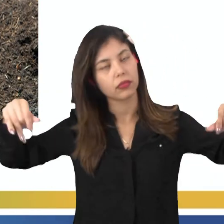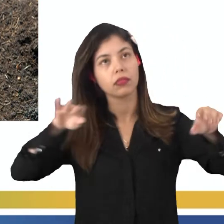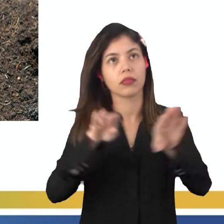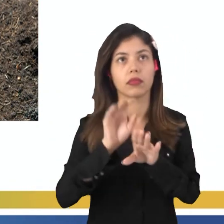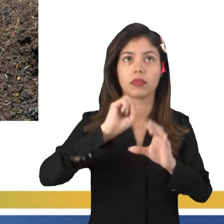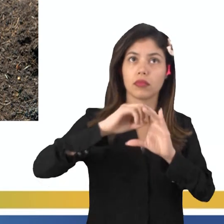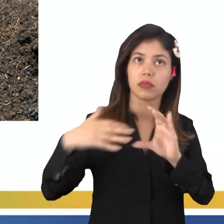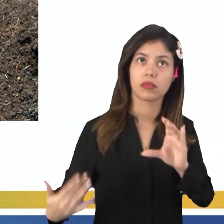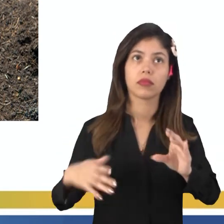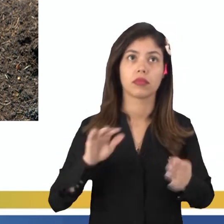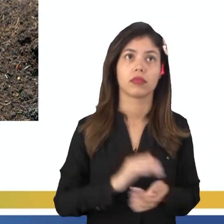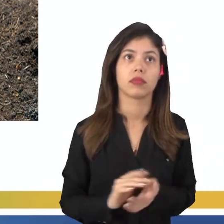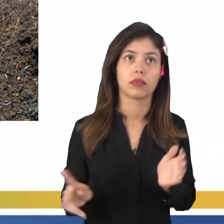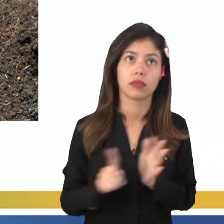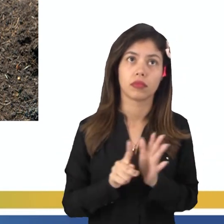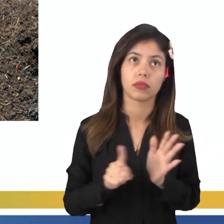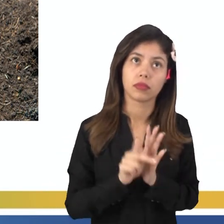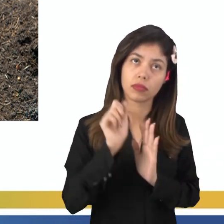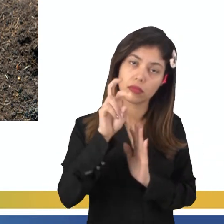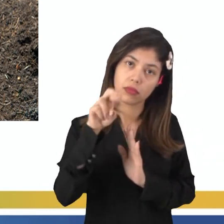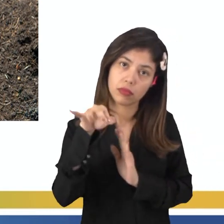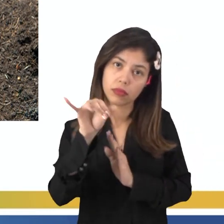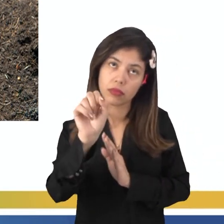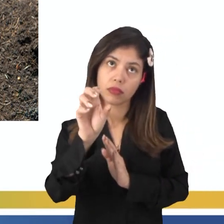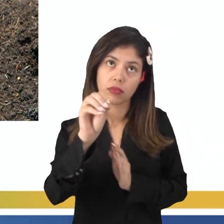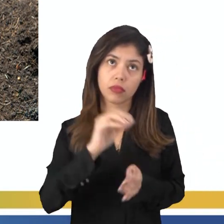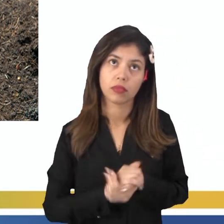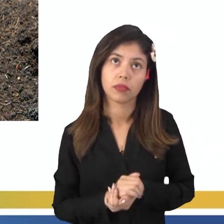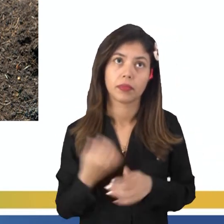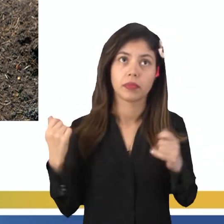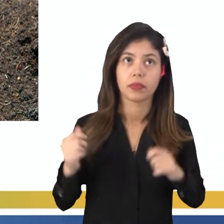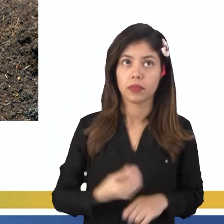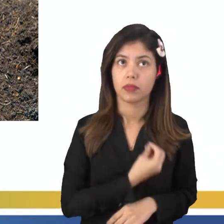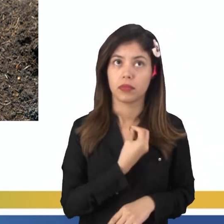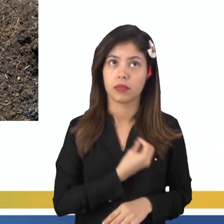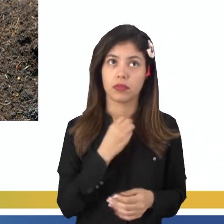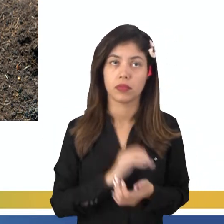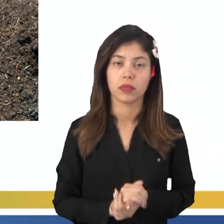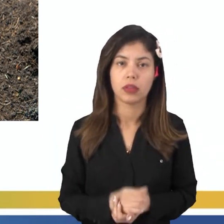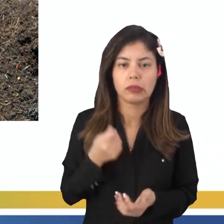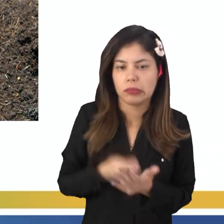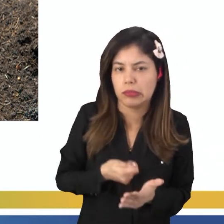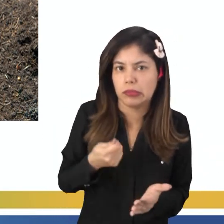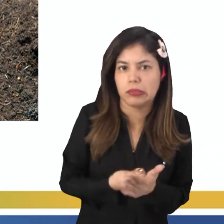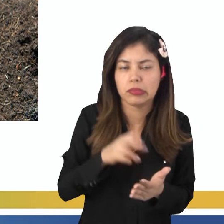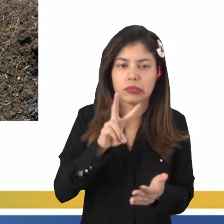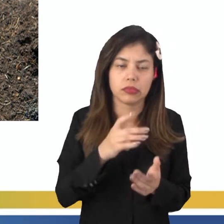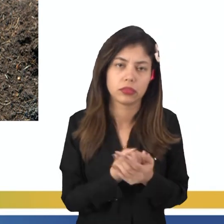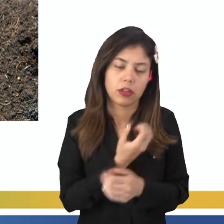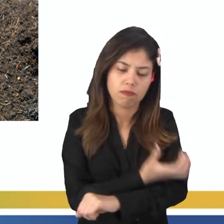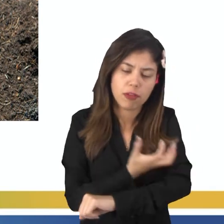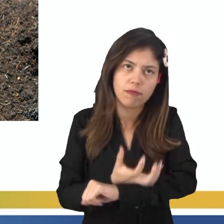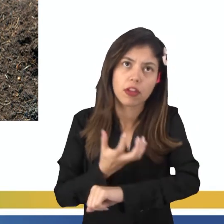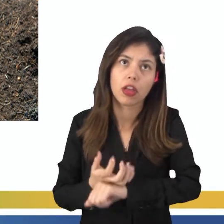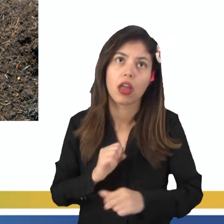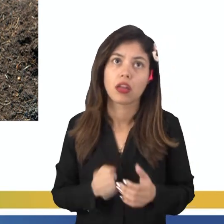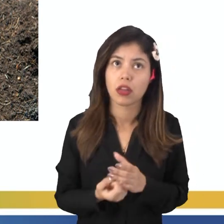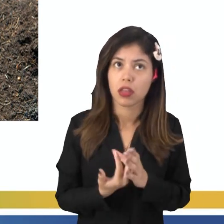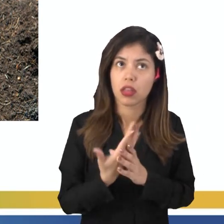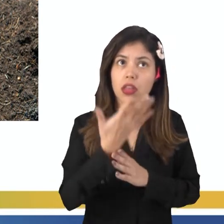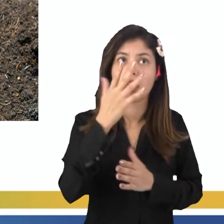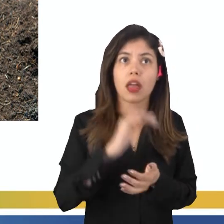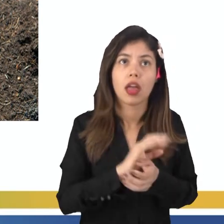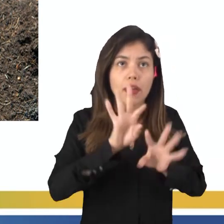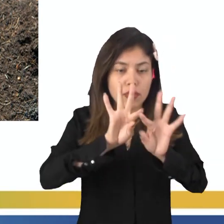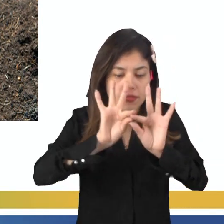solo, é característico do bioma amazônico arenoso. Devido à presença de uma densa vegetação, cria-se no solo